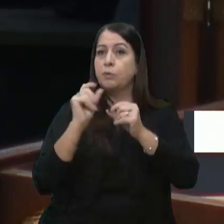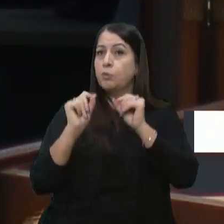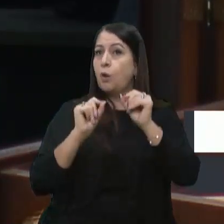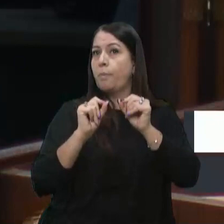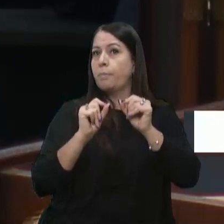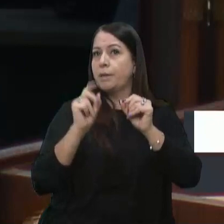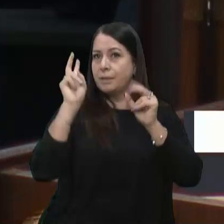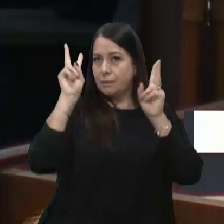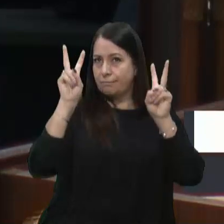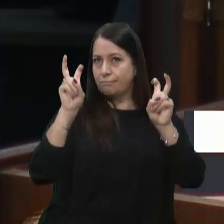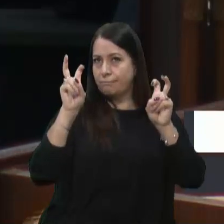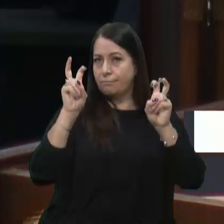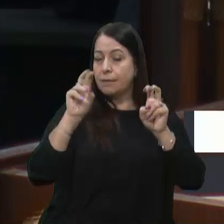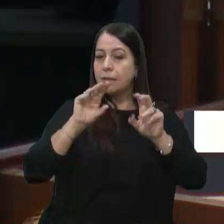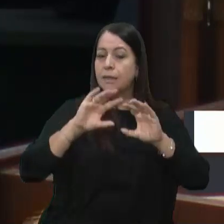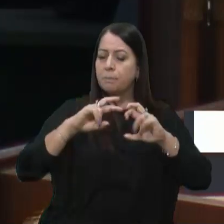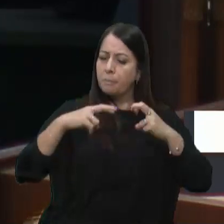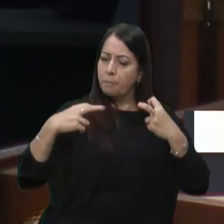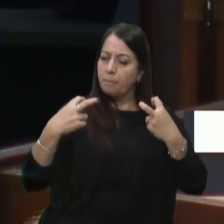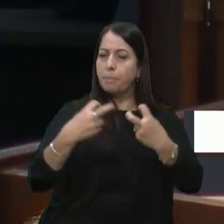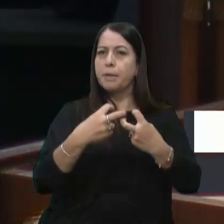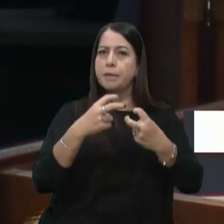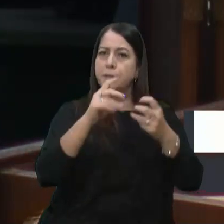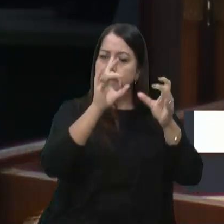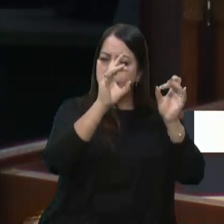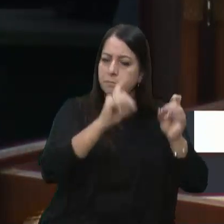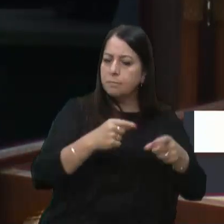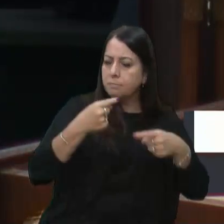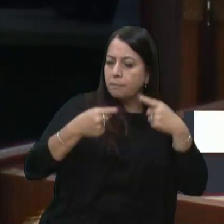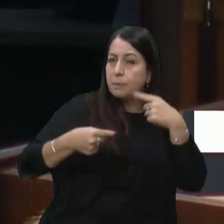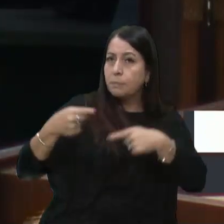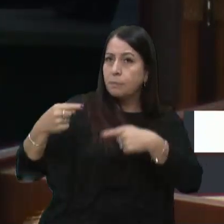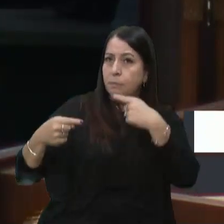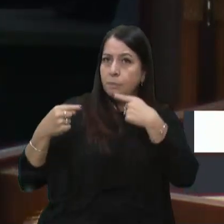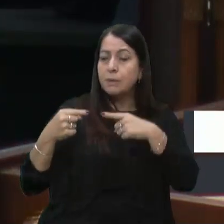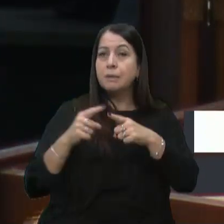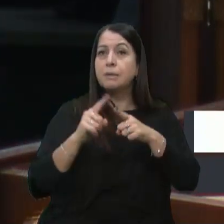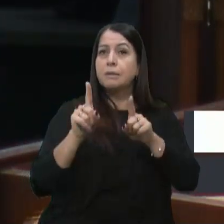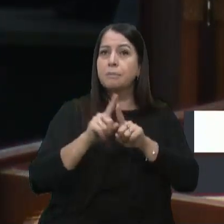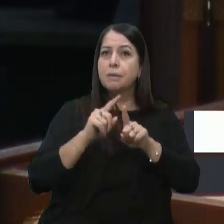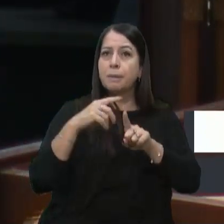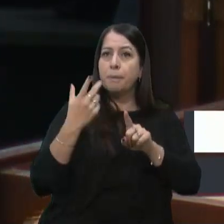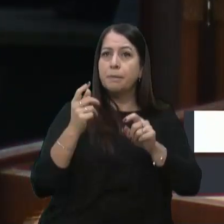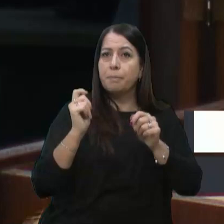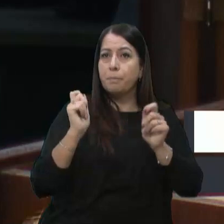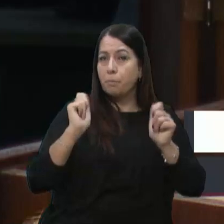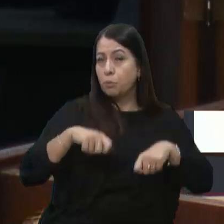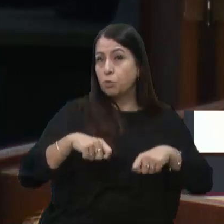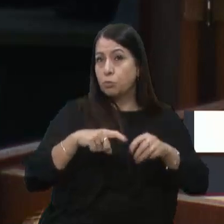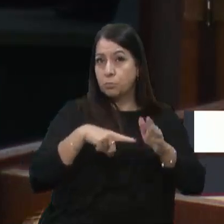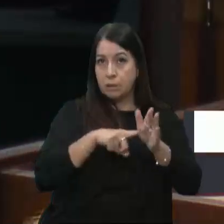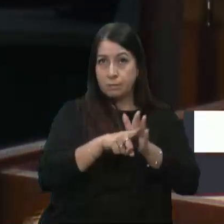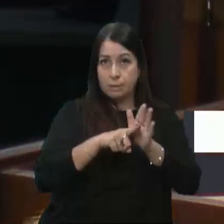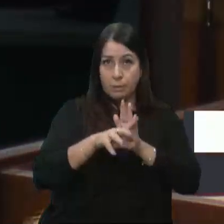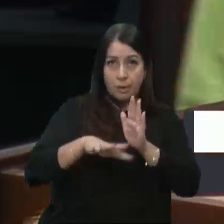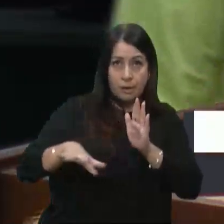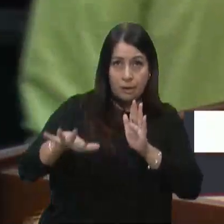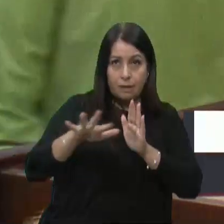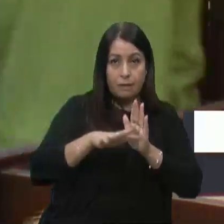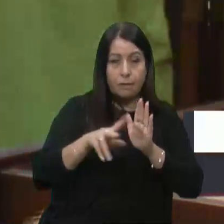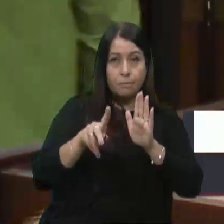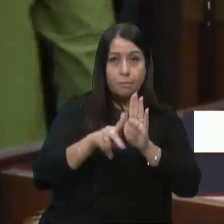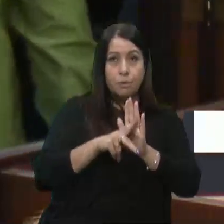patrimônio, mesas redondas com especialistas, além de aqueles que possuem pesquisas na área do